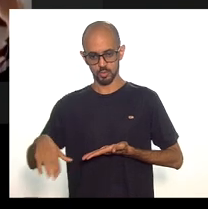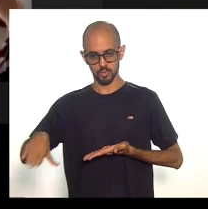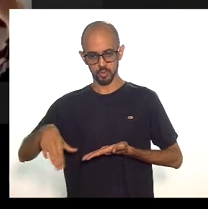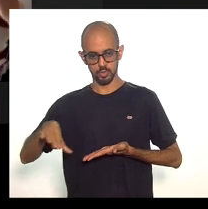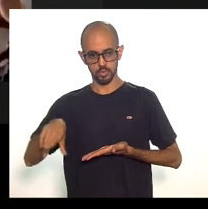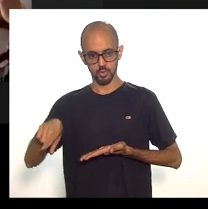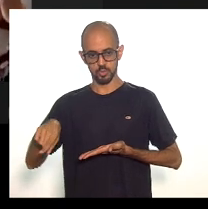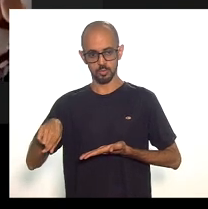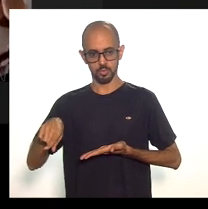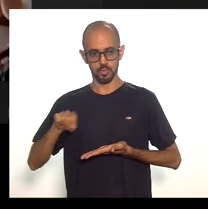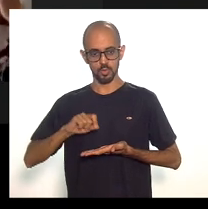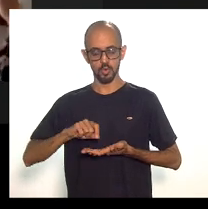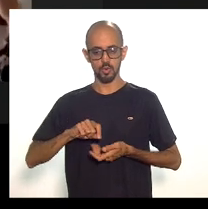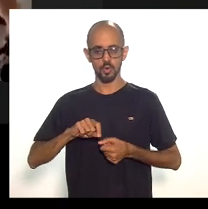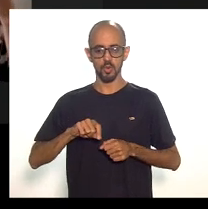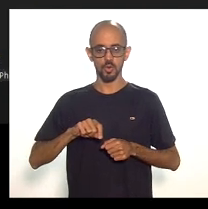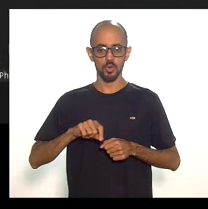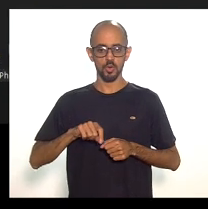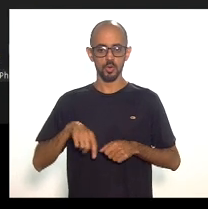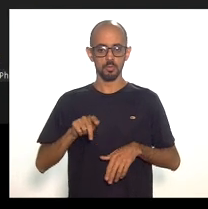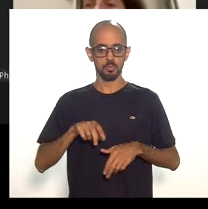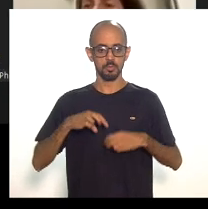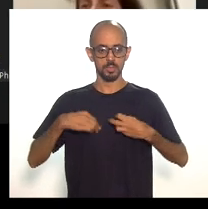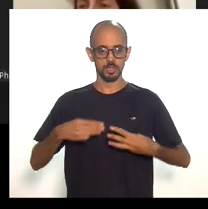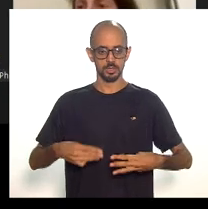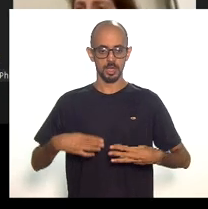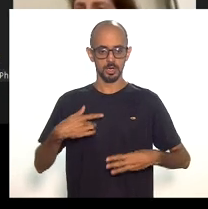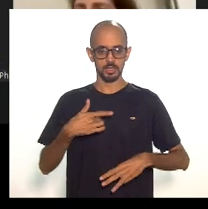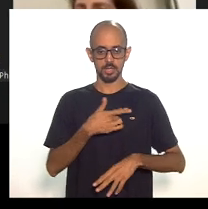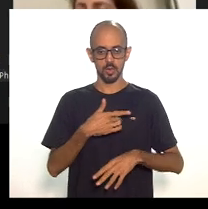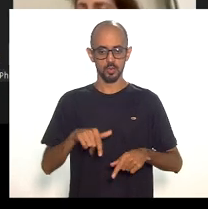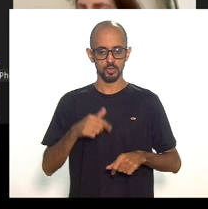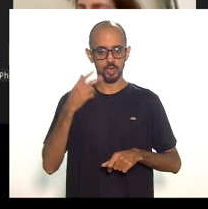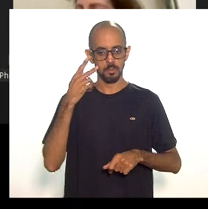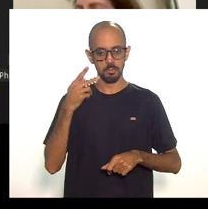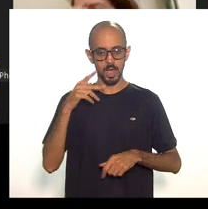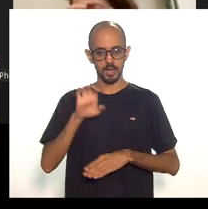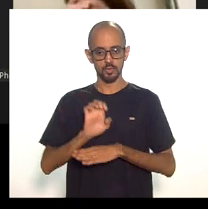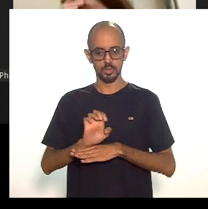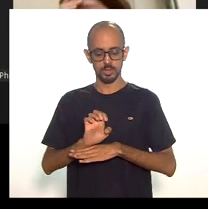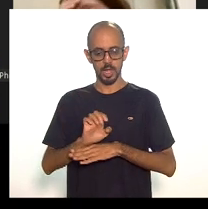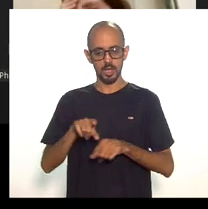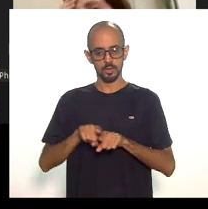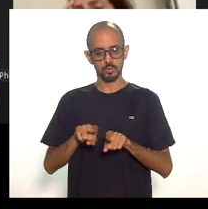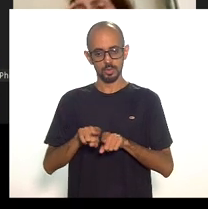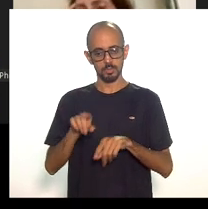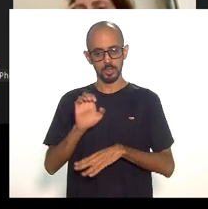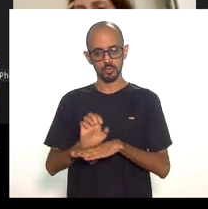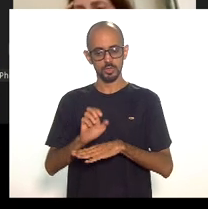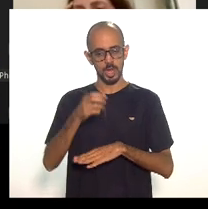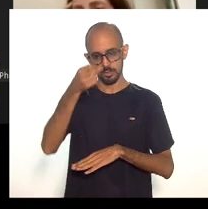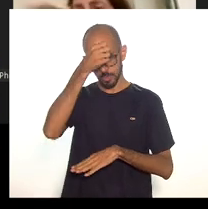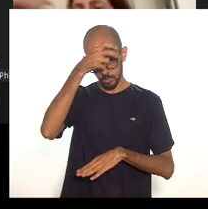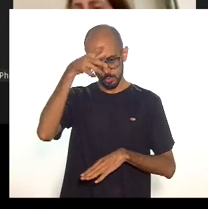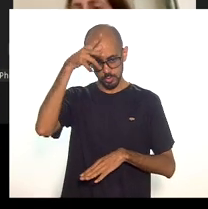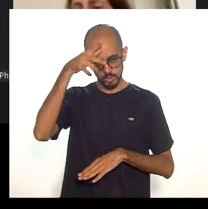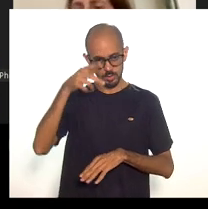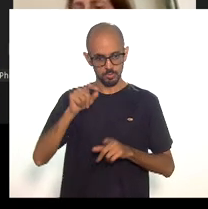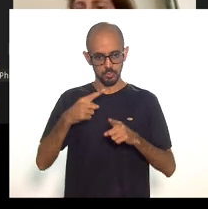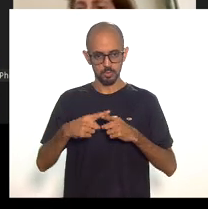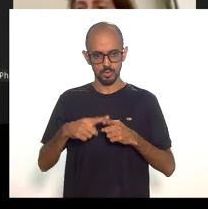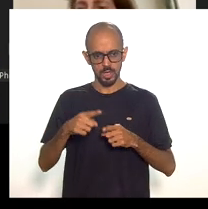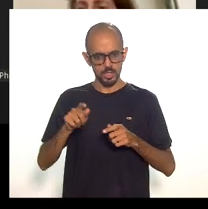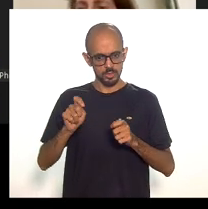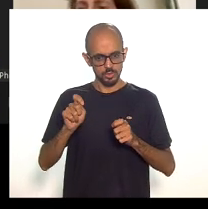do Conselho, do Ministério da Saúde para o Estado e do Estado para o município. Isso não cobriria